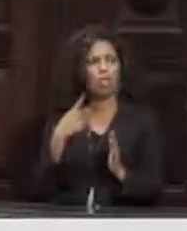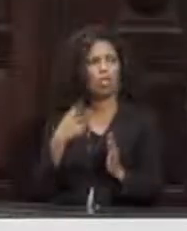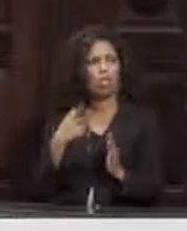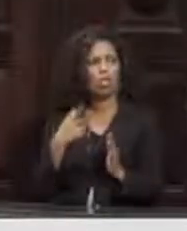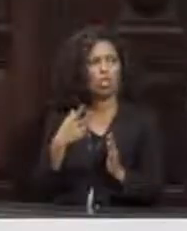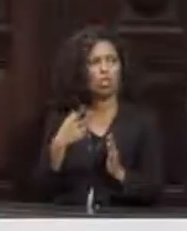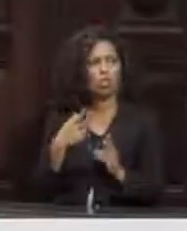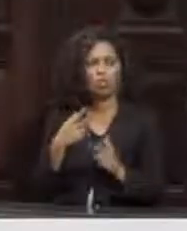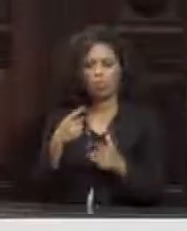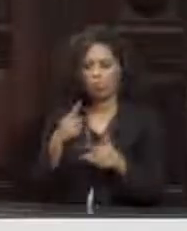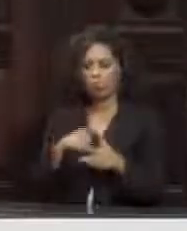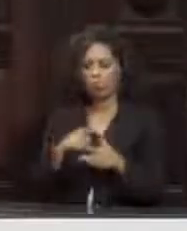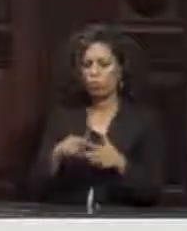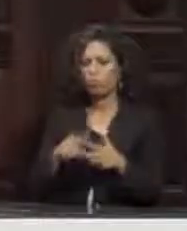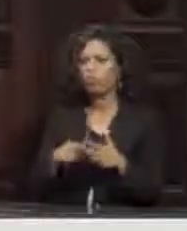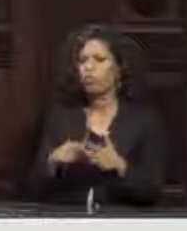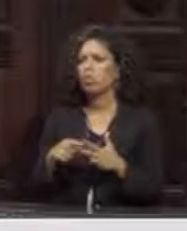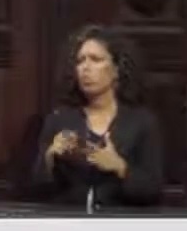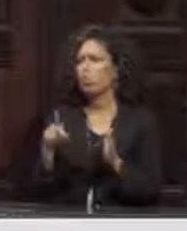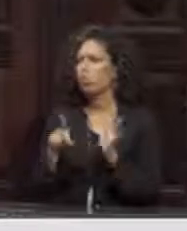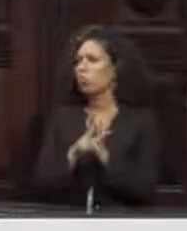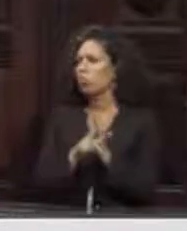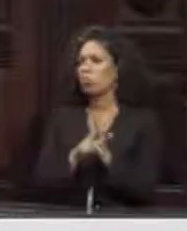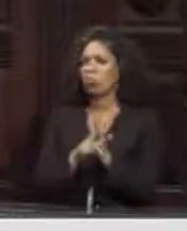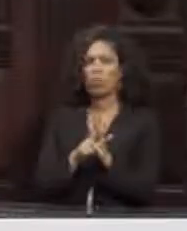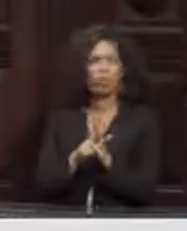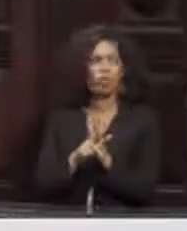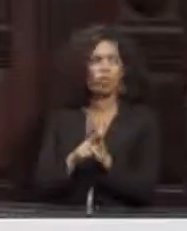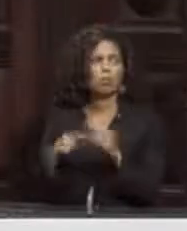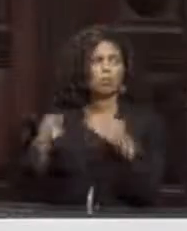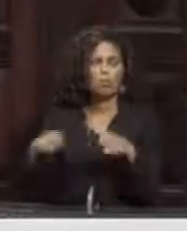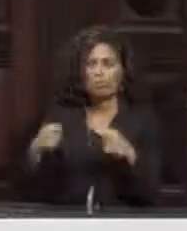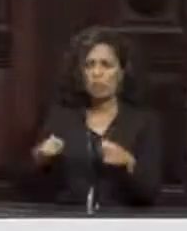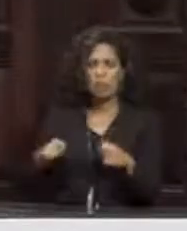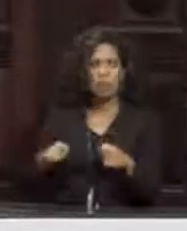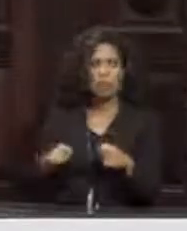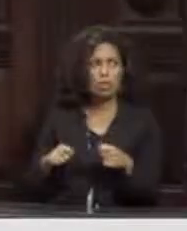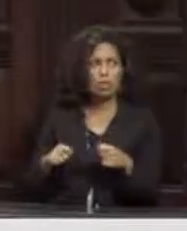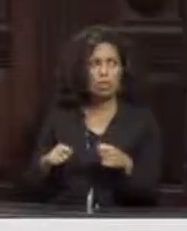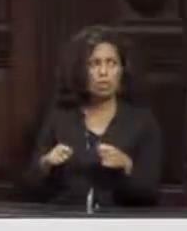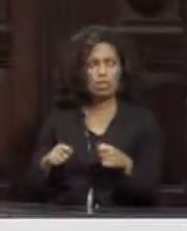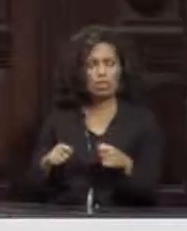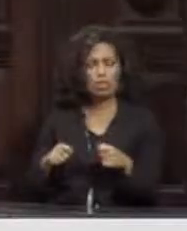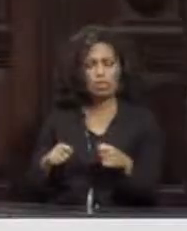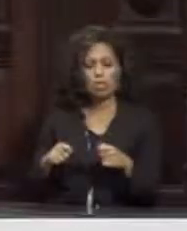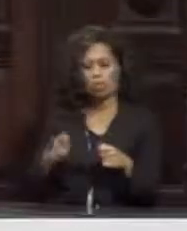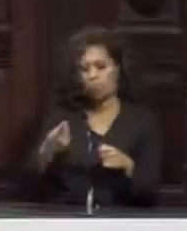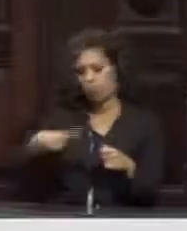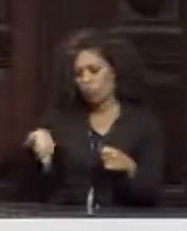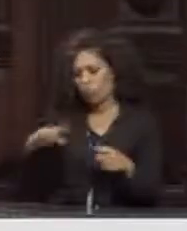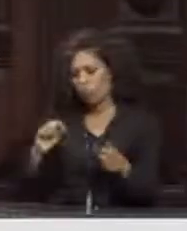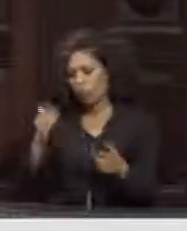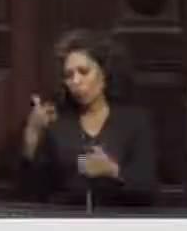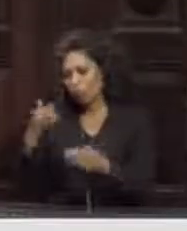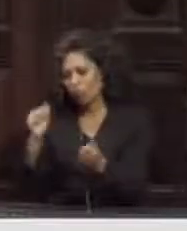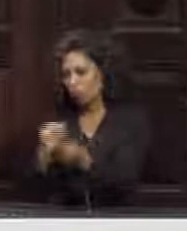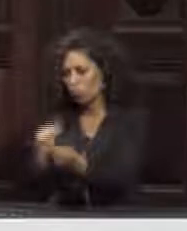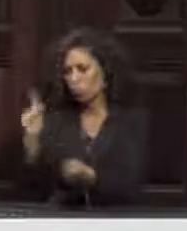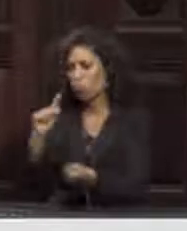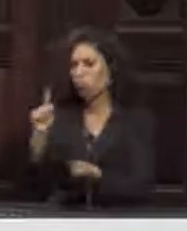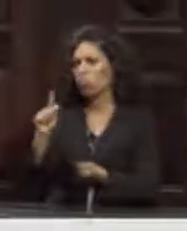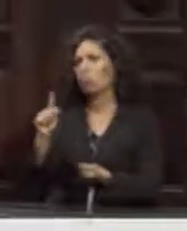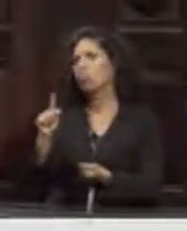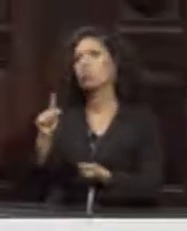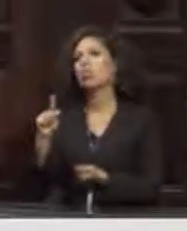3 projetos merecem, obviamente, a nossa rejeição. Nós não podemos, de forma